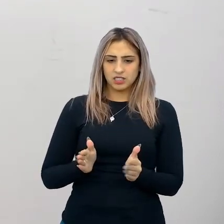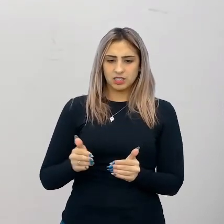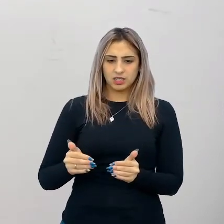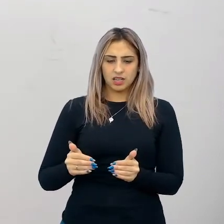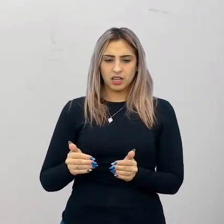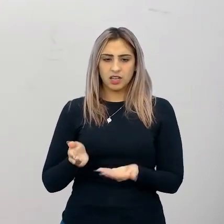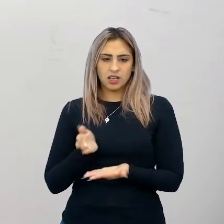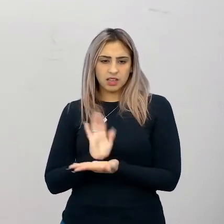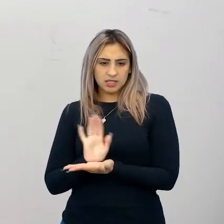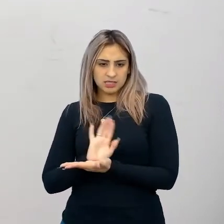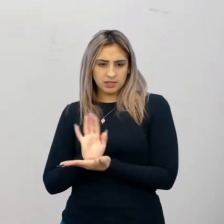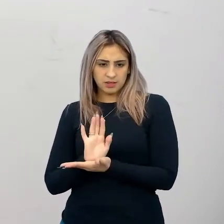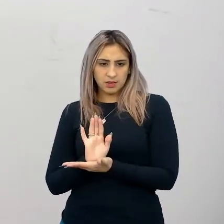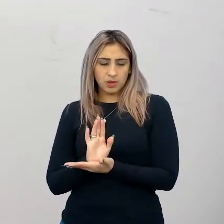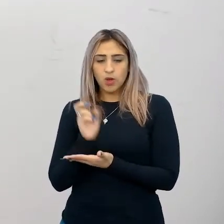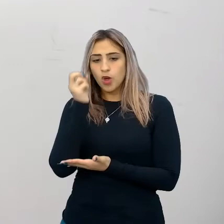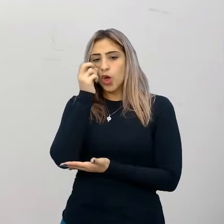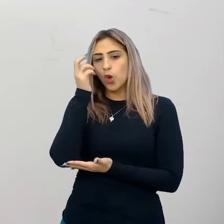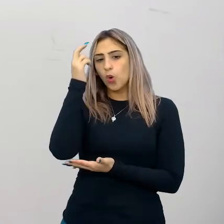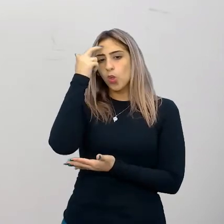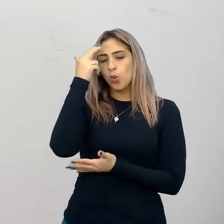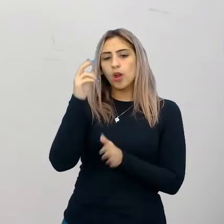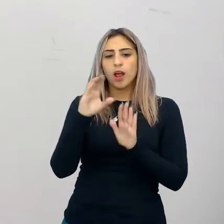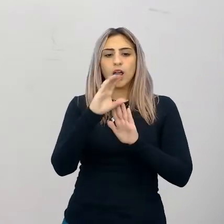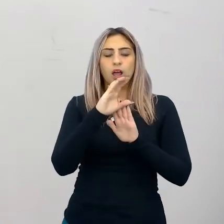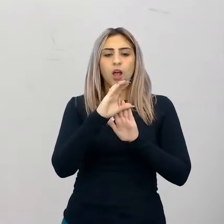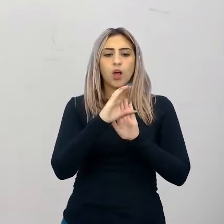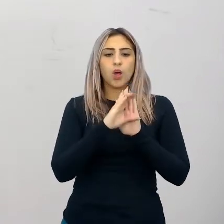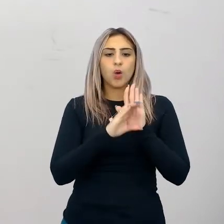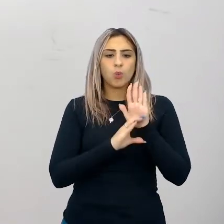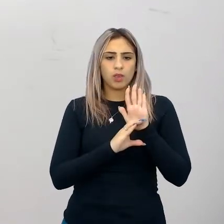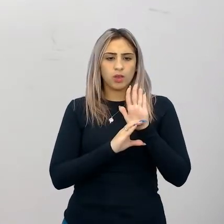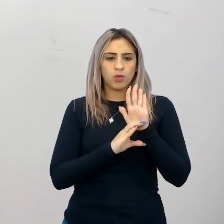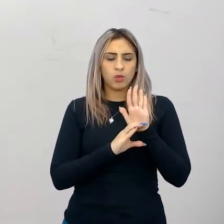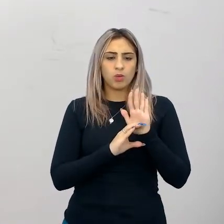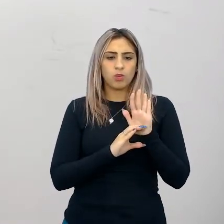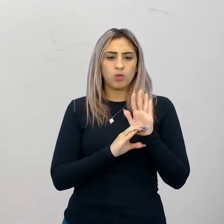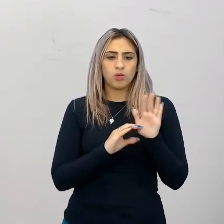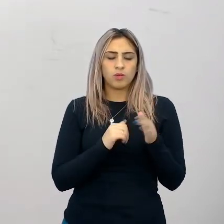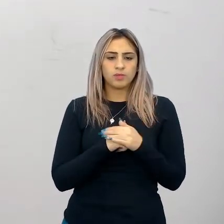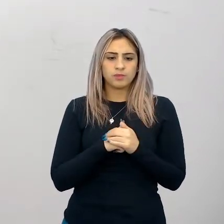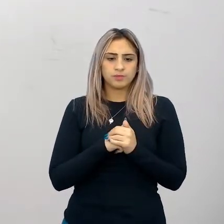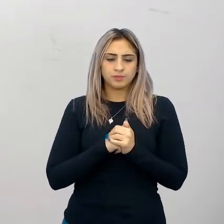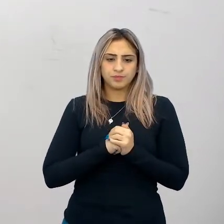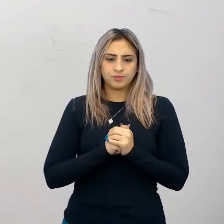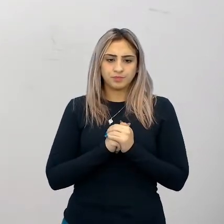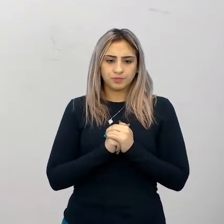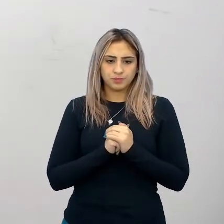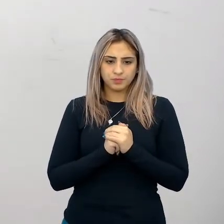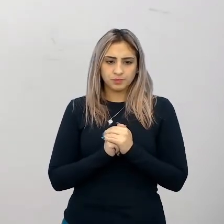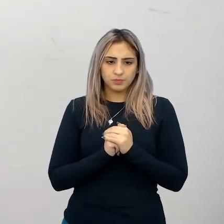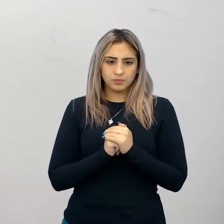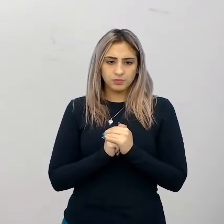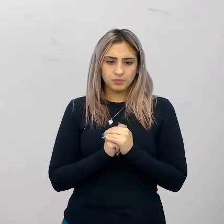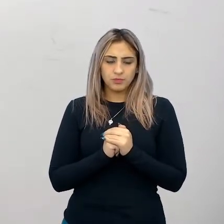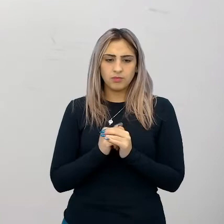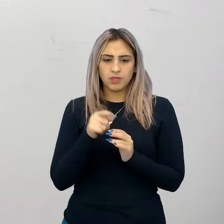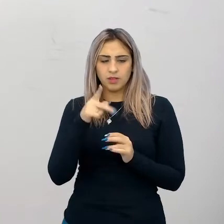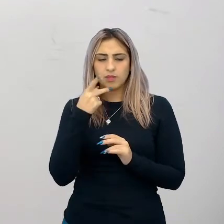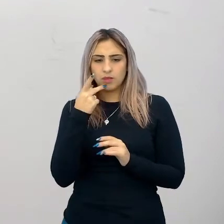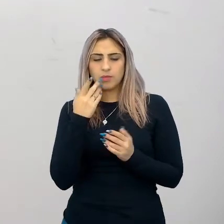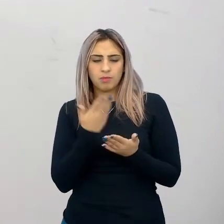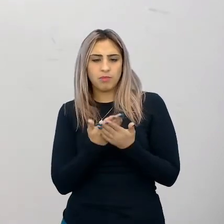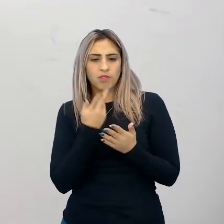já estão disponibilizadas. Cultura é currículo. Cultura é currículo. Então, eu fiz uma aula só sobre isso. Eu tenho uma aula amanhã só sobre isso. Ó, que bacana, vou falar sobre